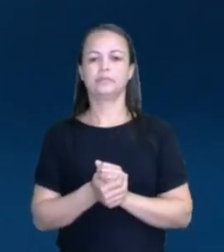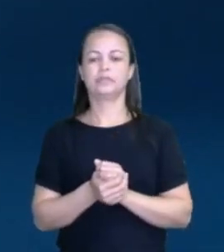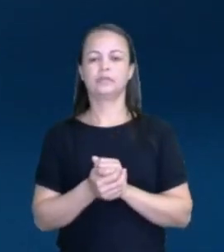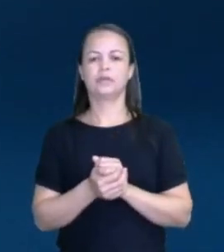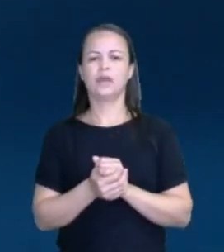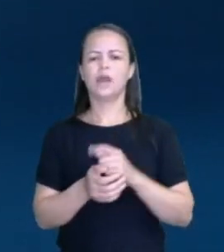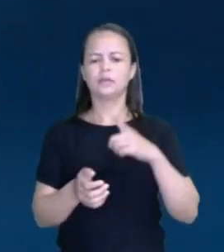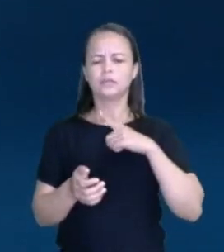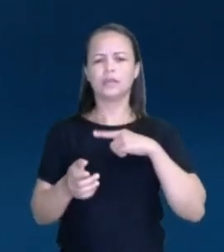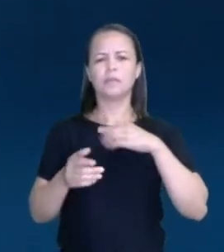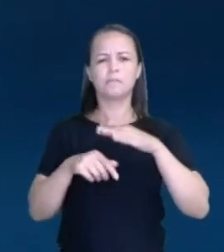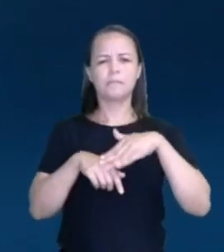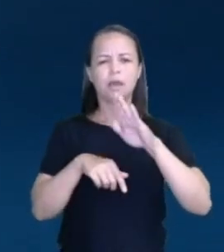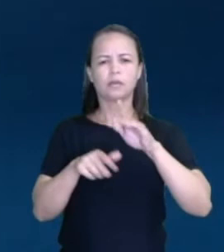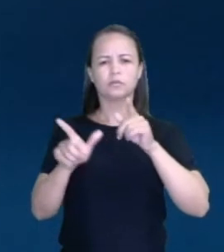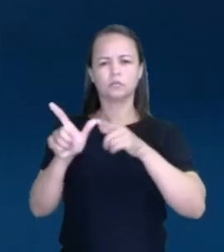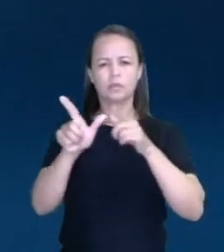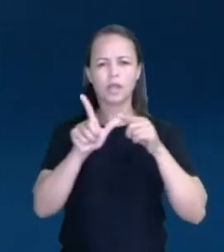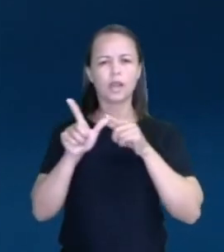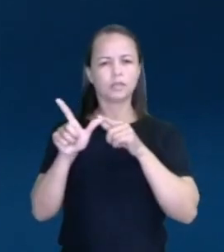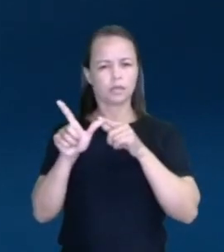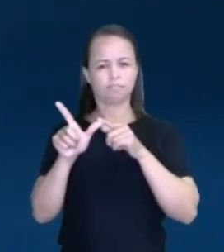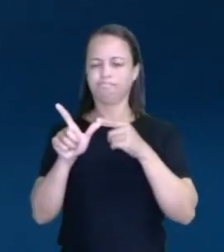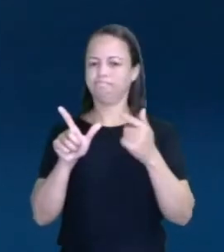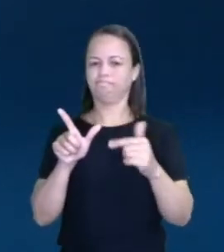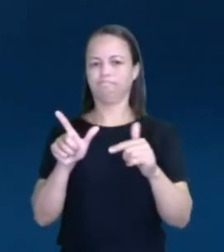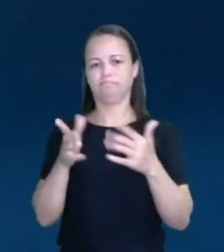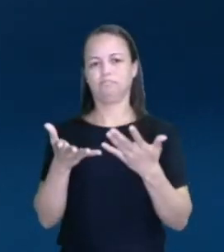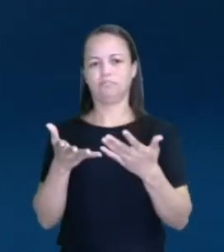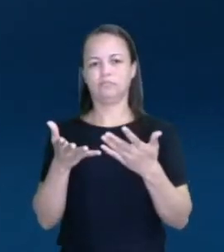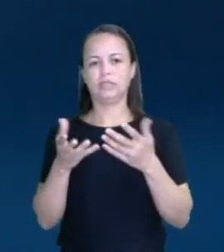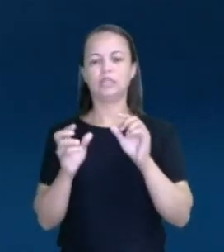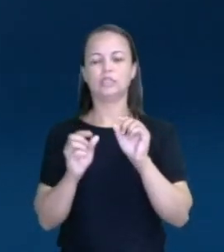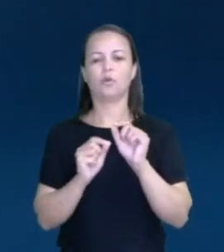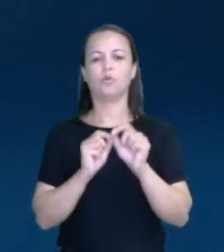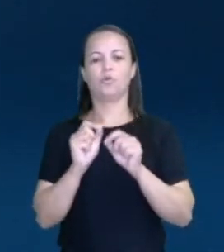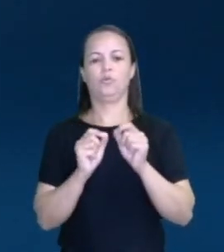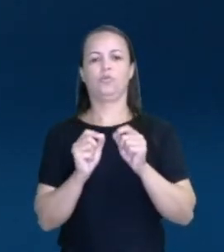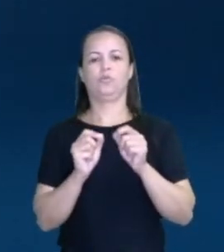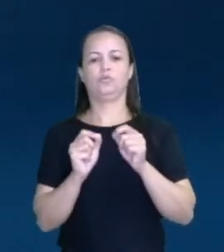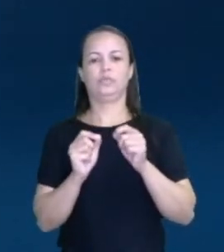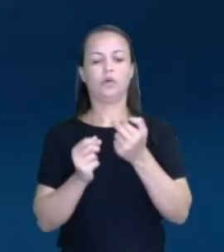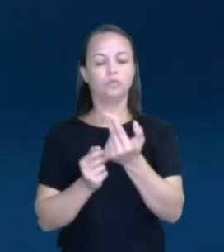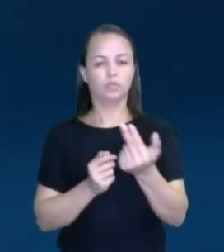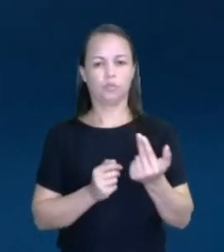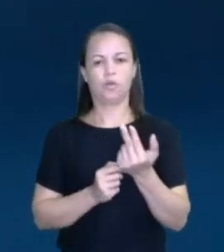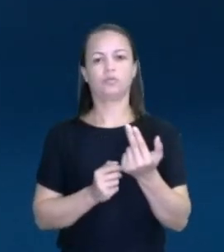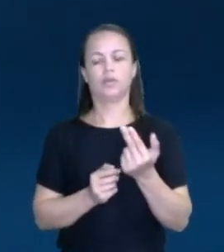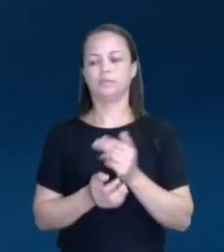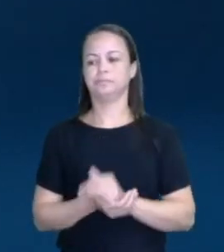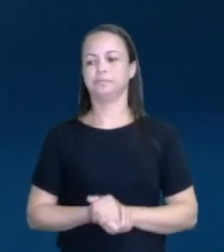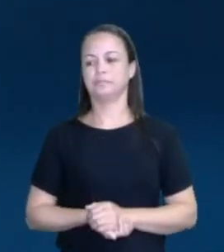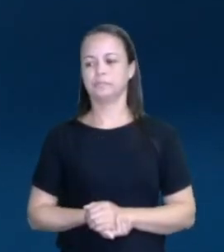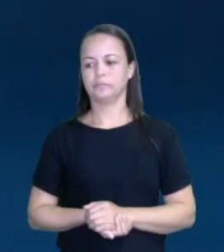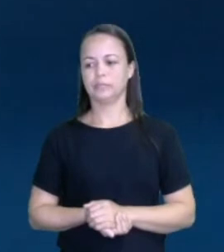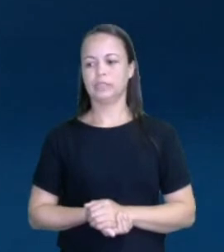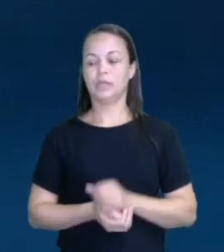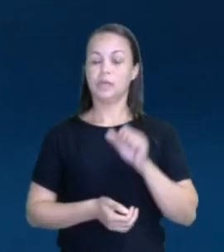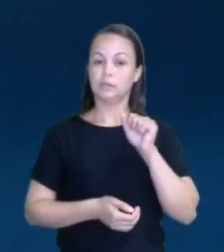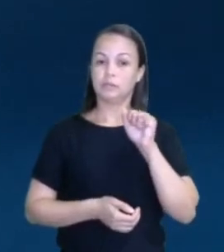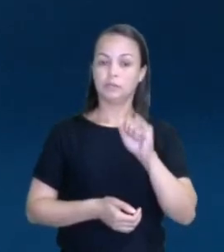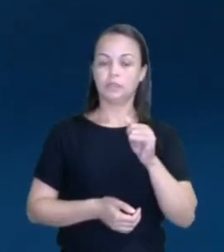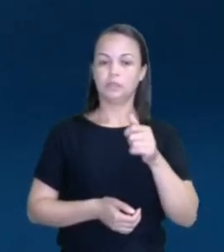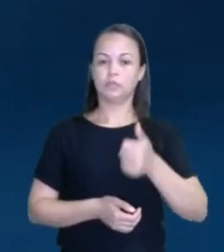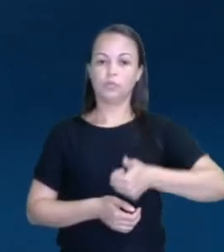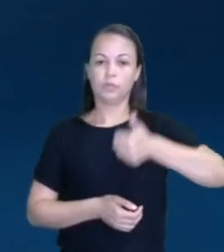tem mais algum termo com letra? Não. Então já fecho o meu primeiro membro com o sinal de igualdade. Se no primeiro